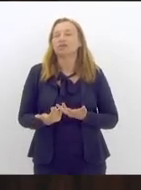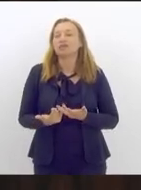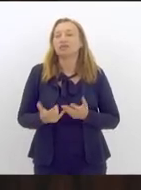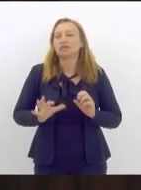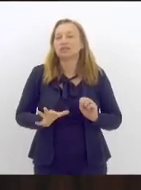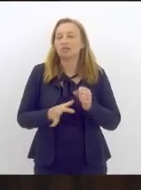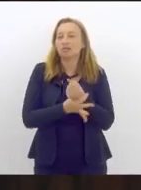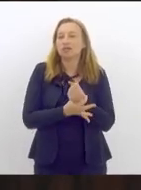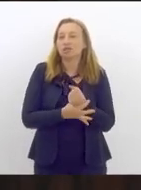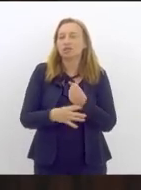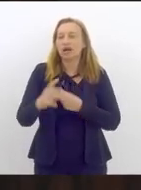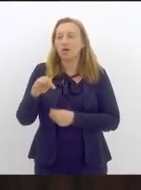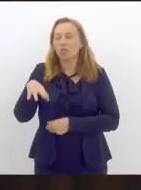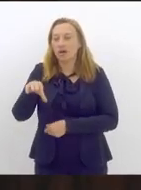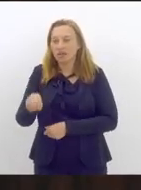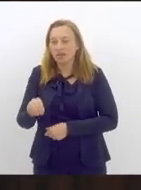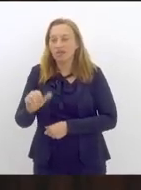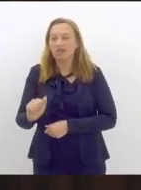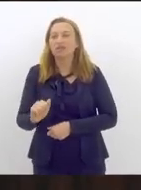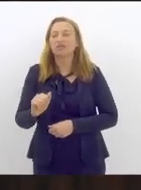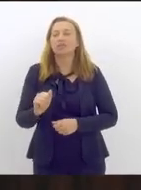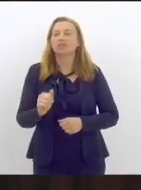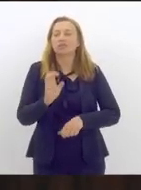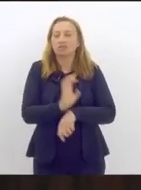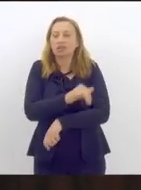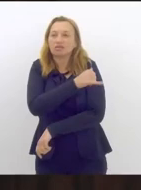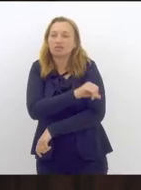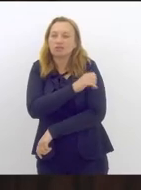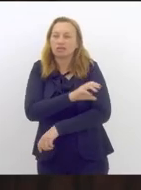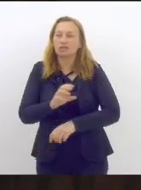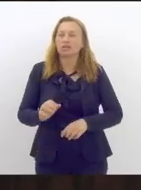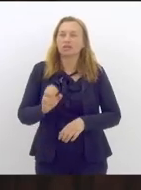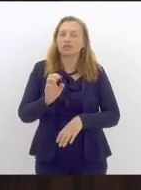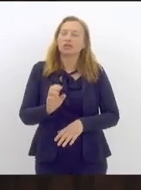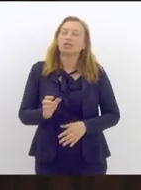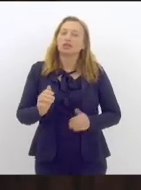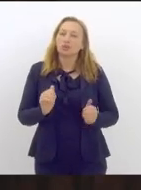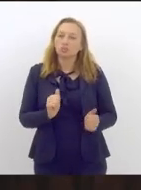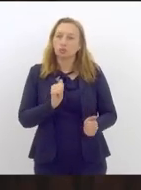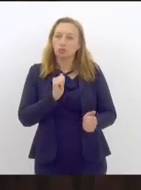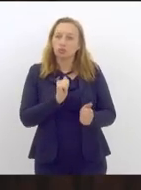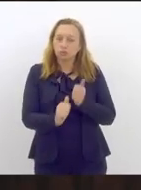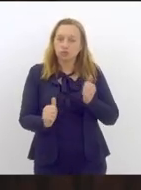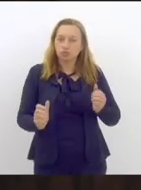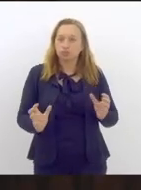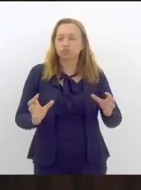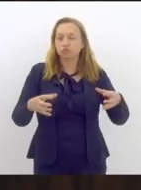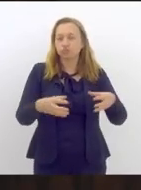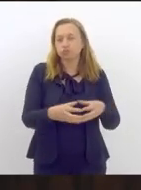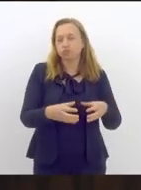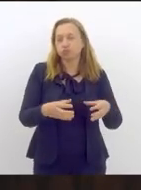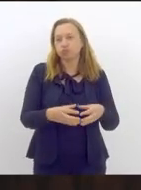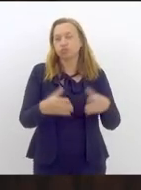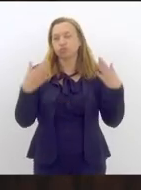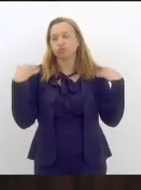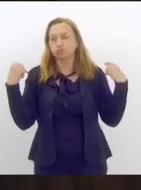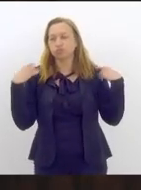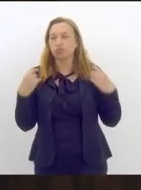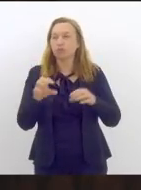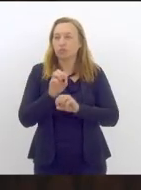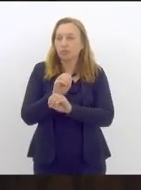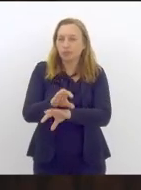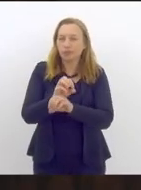Pendente de pareceres das Comissões de Constituição e Justiça, de Esporte e Lazer, de Defesa Civil, de Educação, de